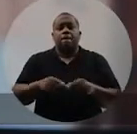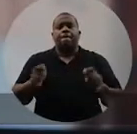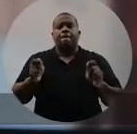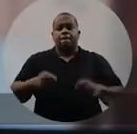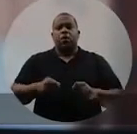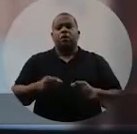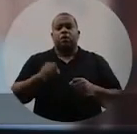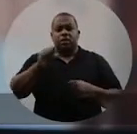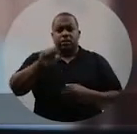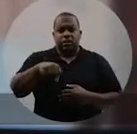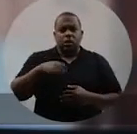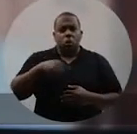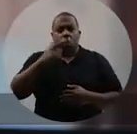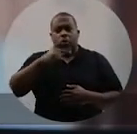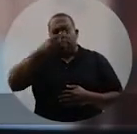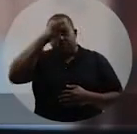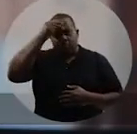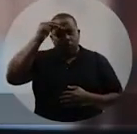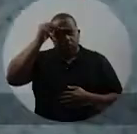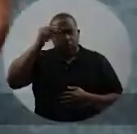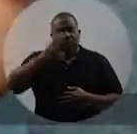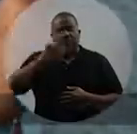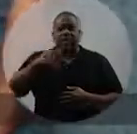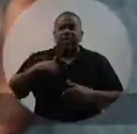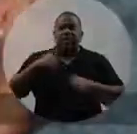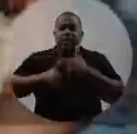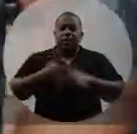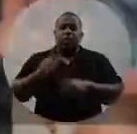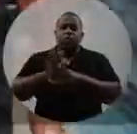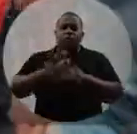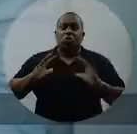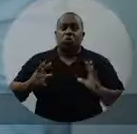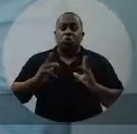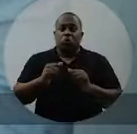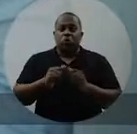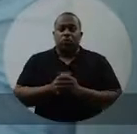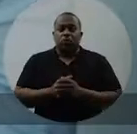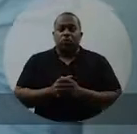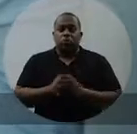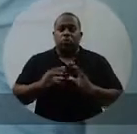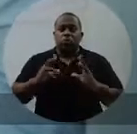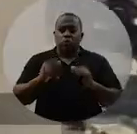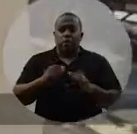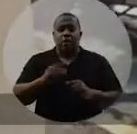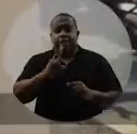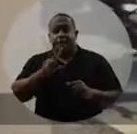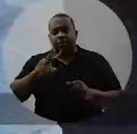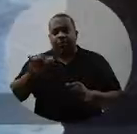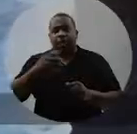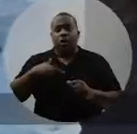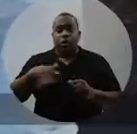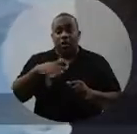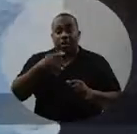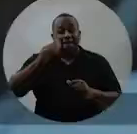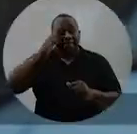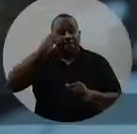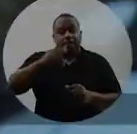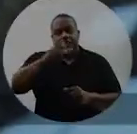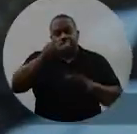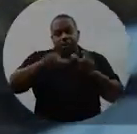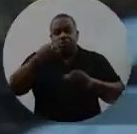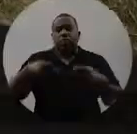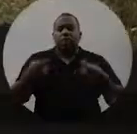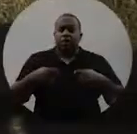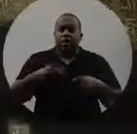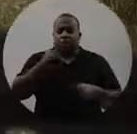tem condições de ser o prefeito que vai trabalhar por todos, mas, sobretudo, que vai olhar por quem mais precisa, porque